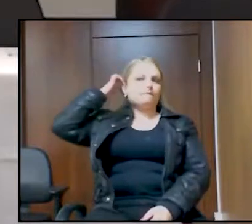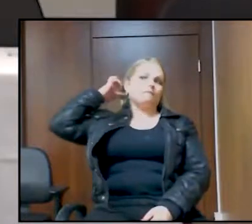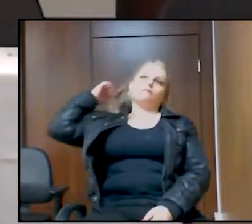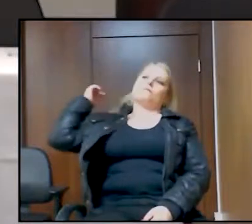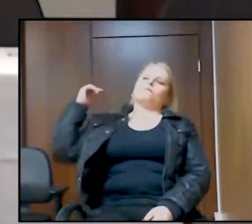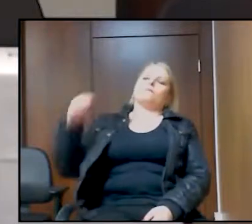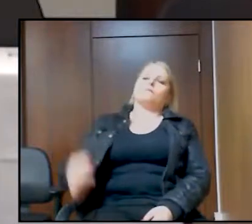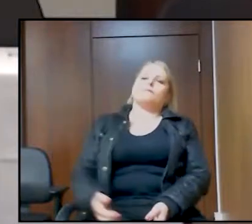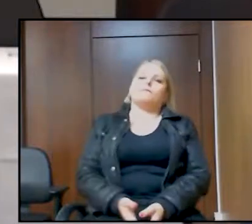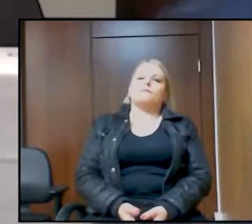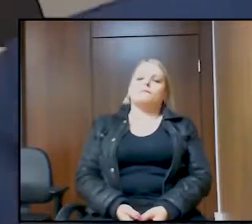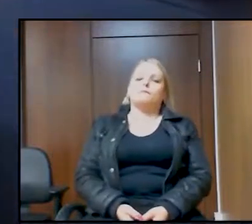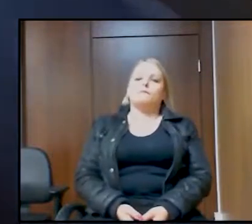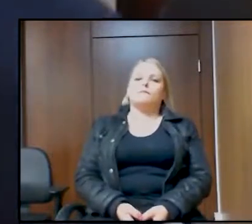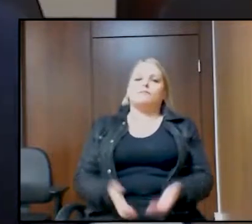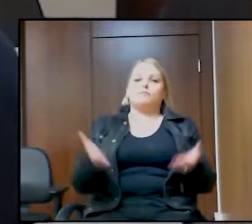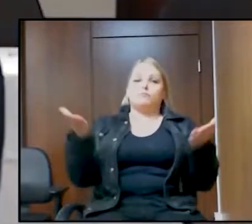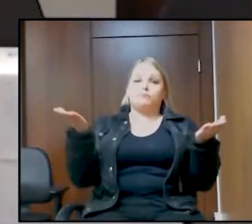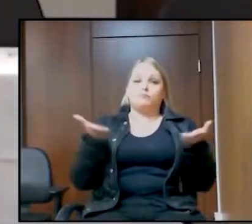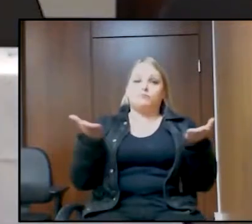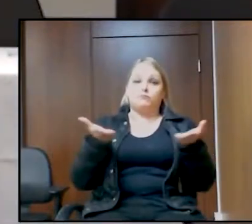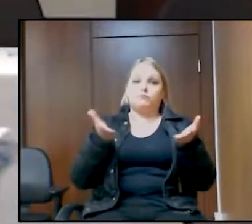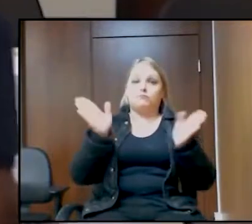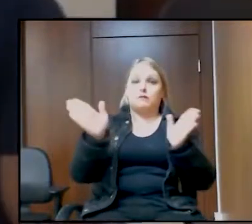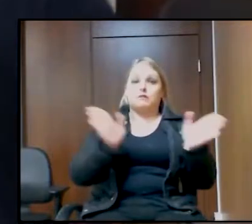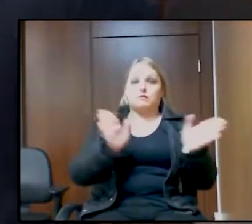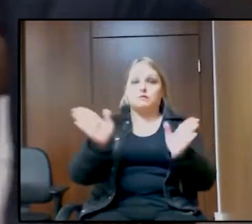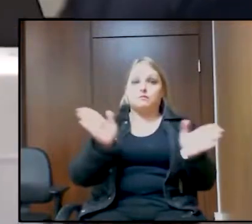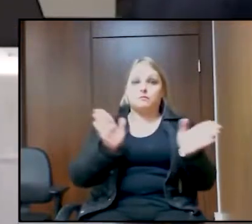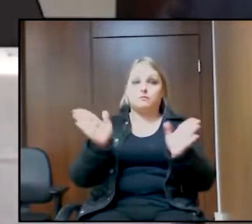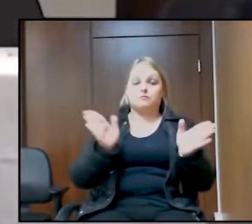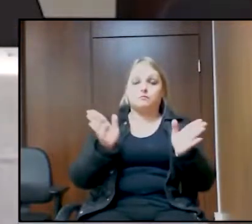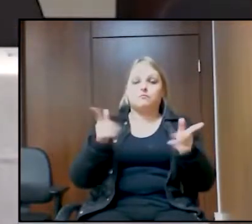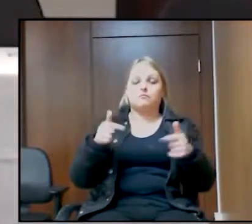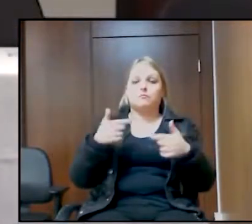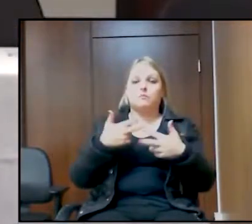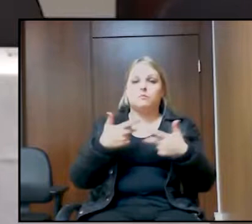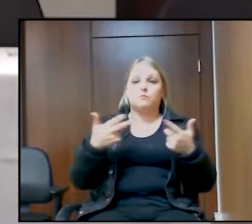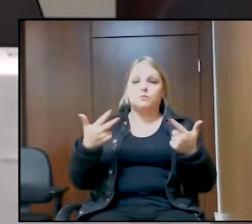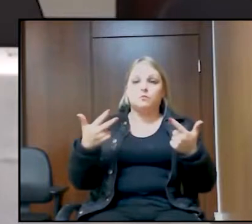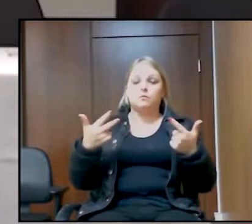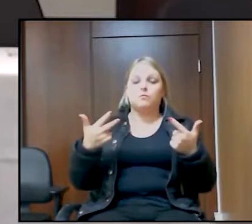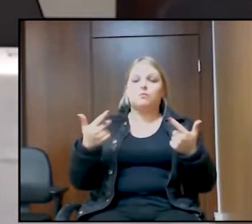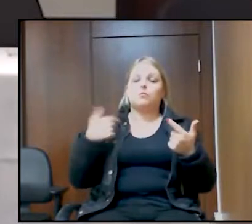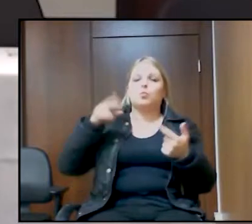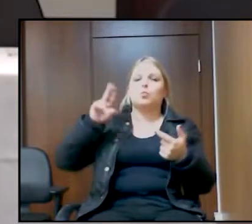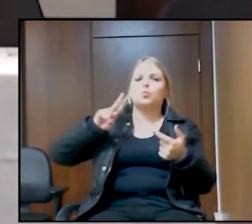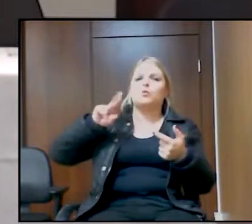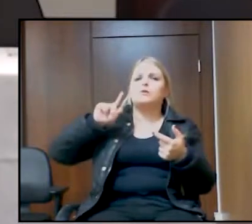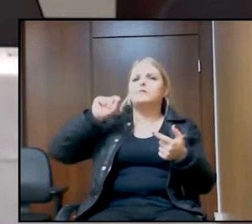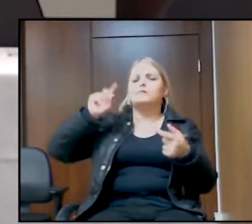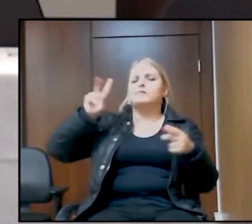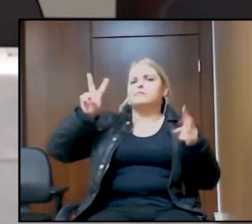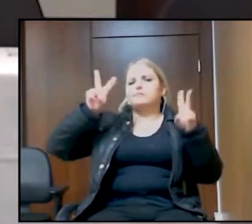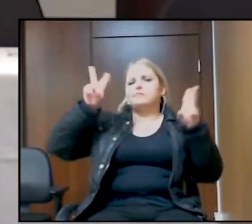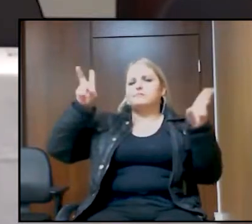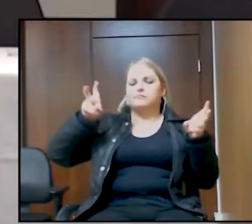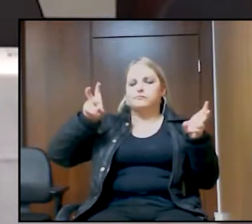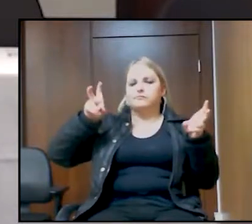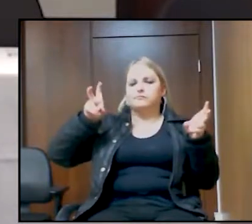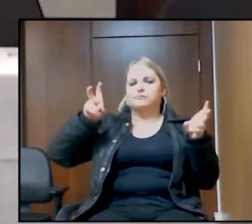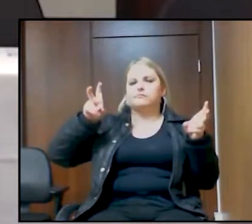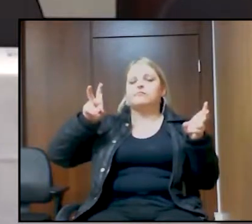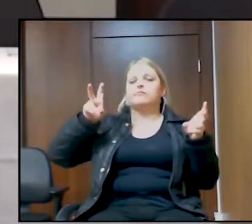né? Hoje a acessibilidade é uma coisa que eu usei até um termo